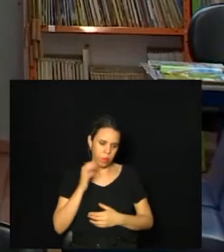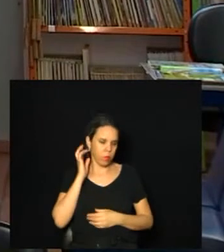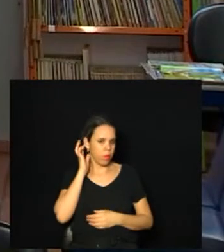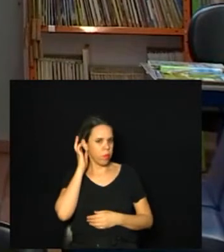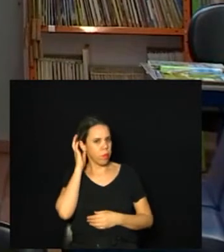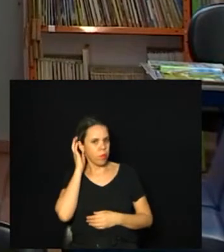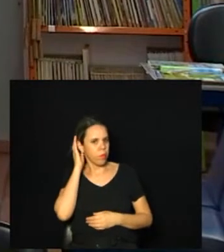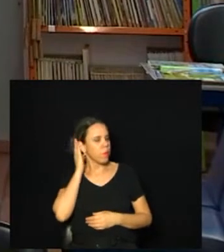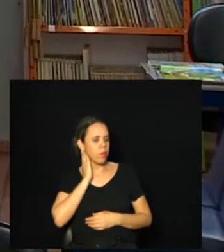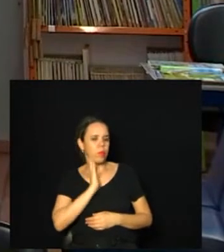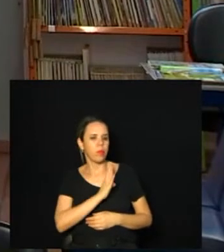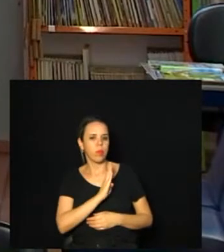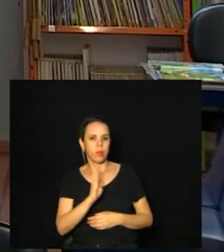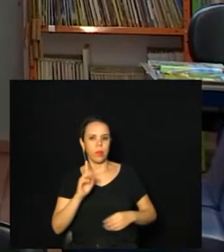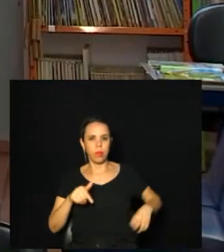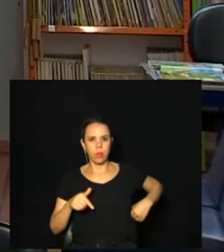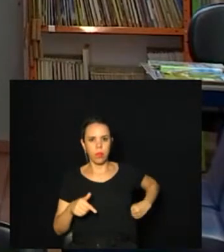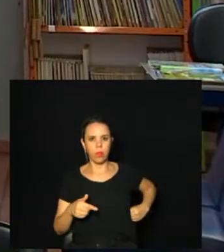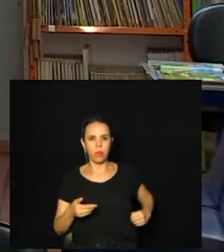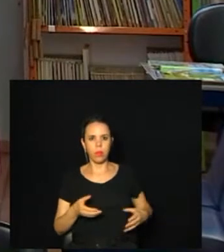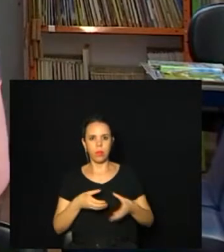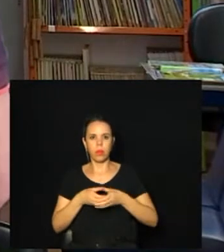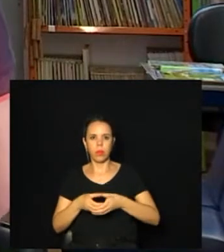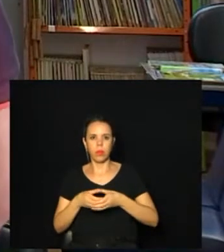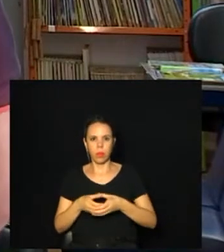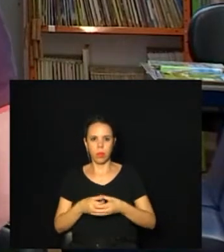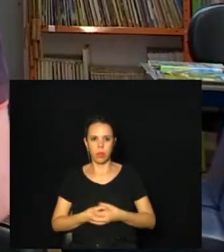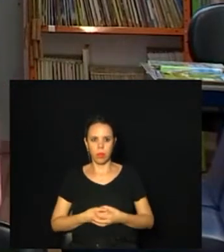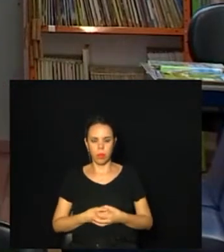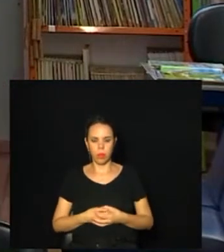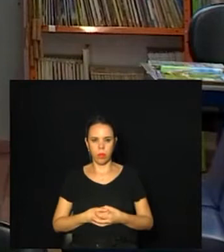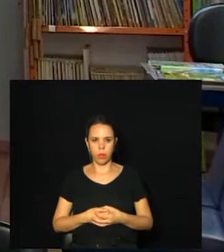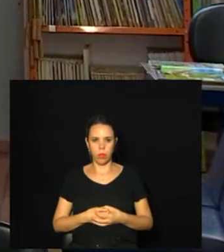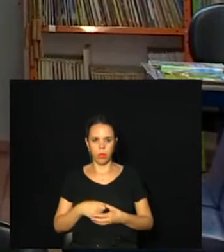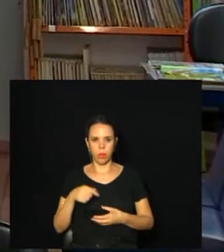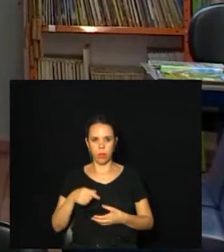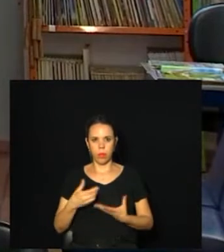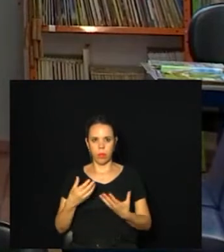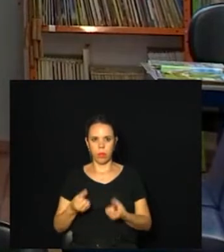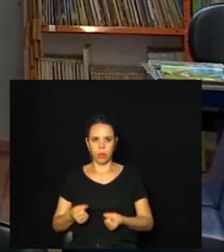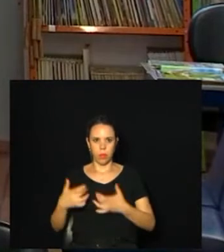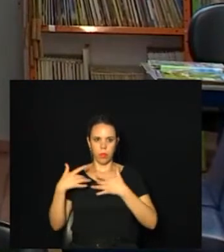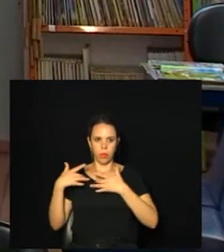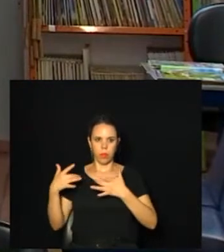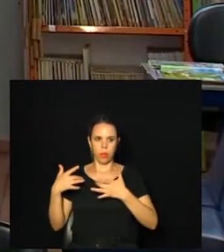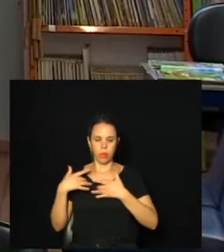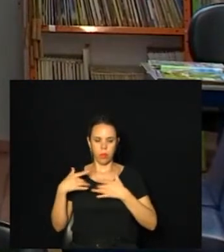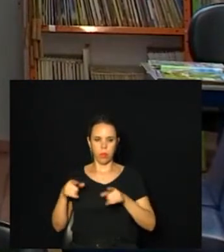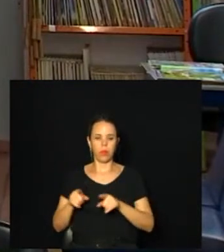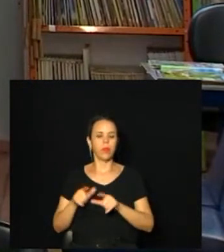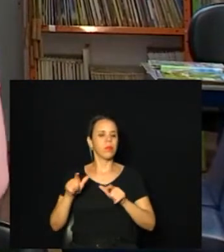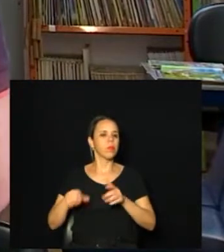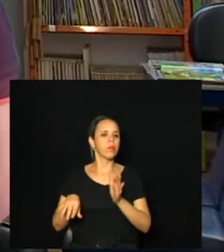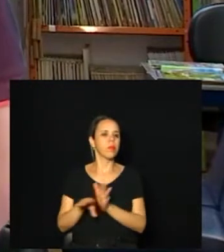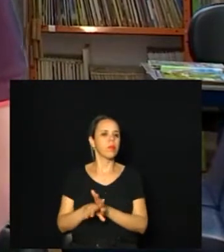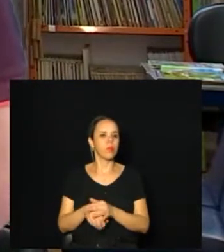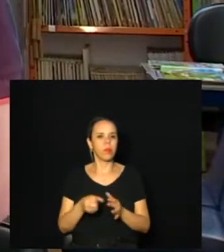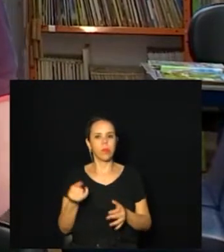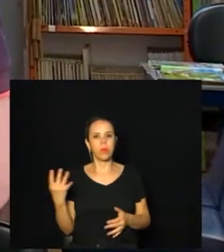espaço da biblioteca é um espaço de convivência. E Wellington, aqui vocês aceitam doações também? De onde vem esse